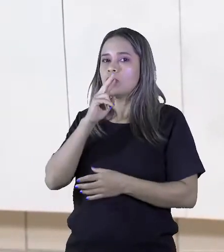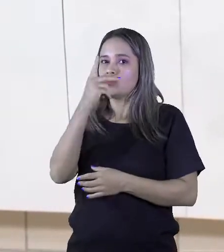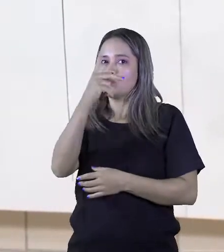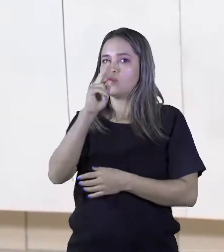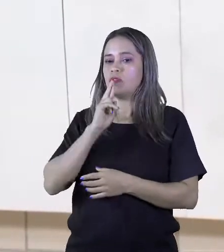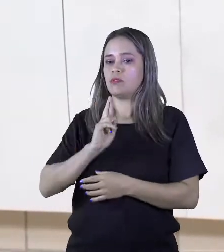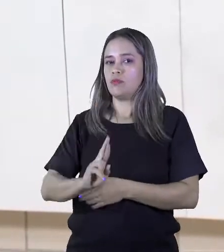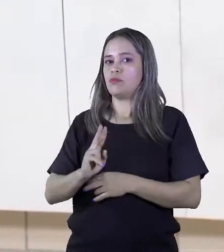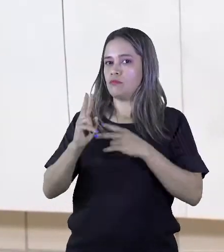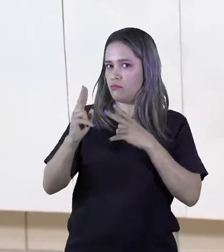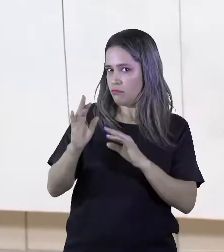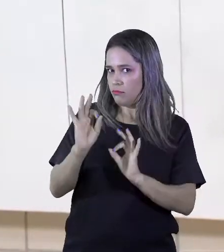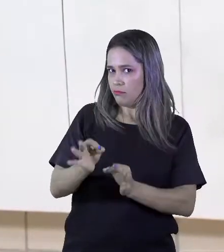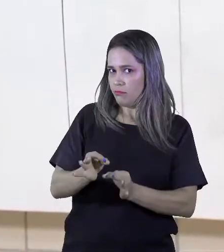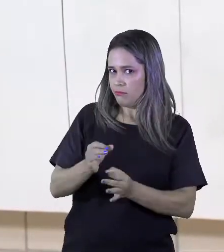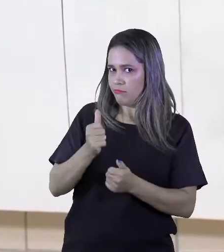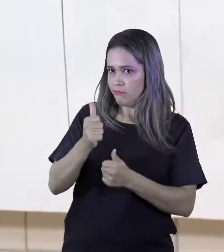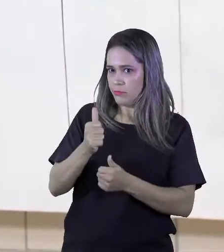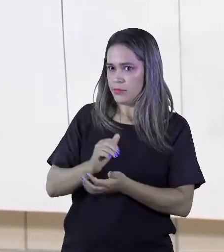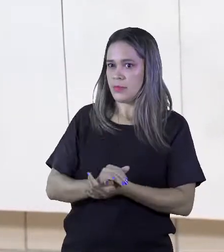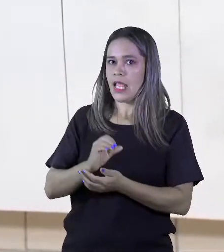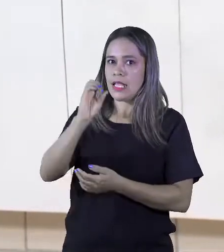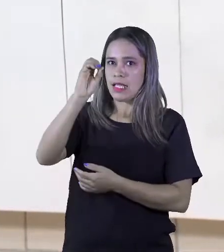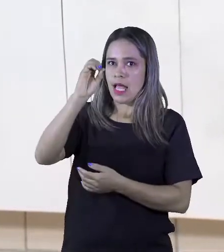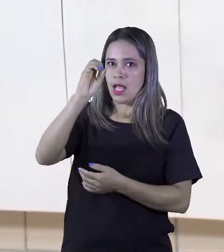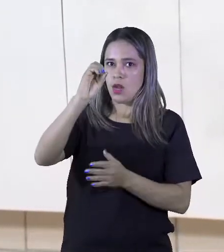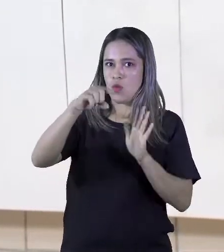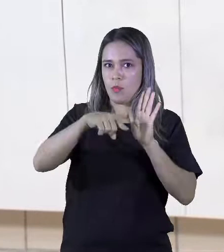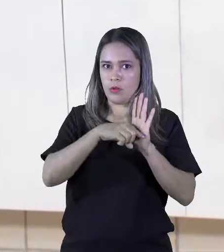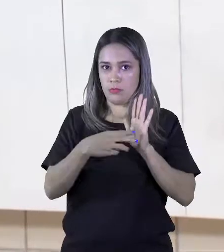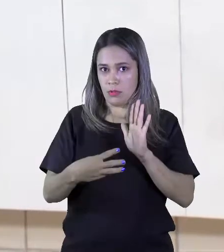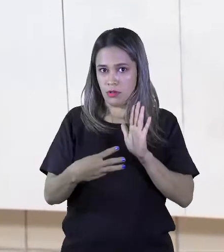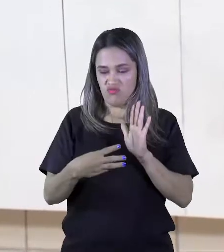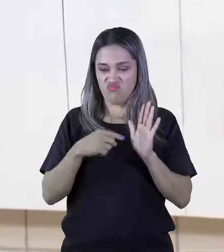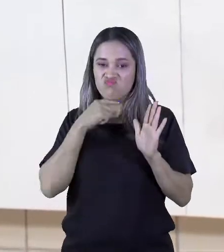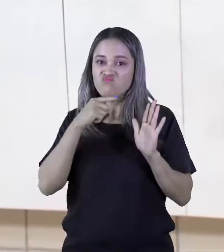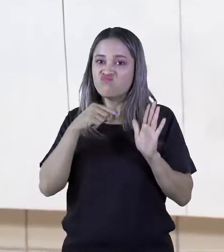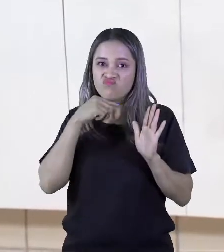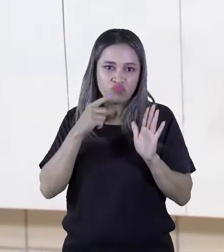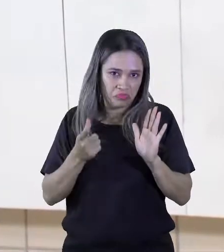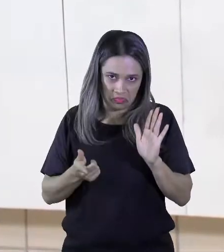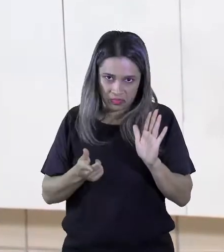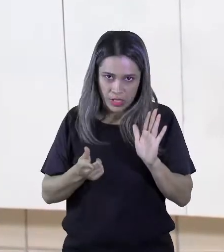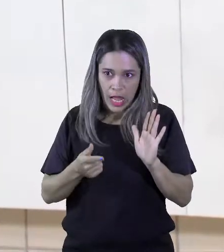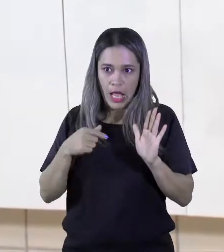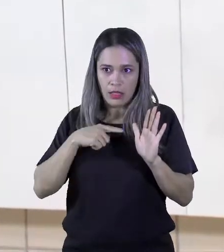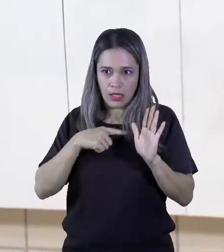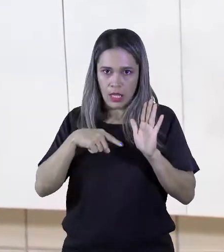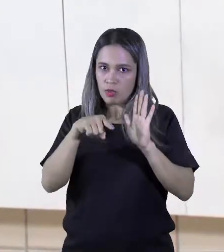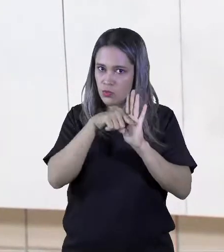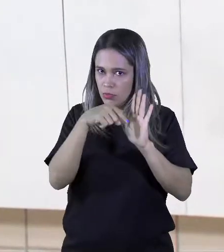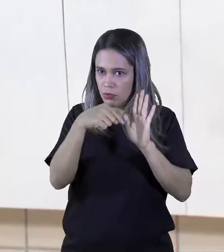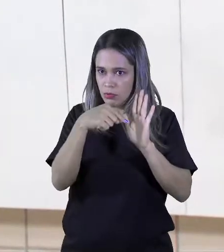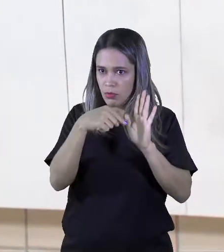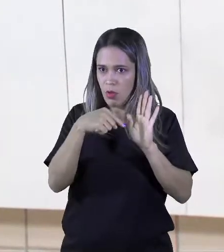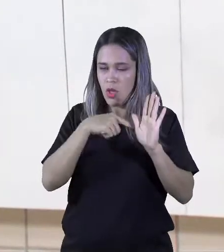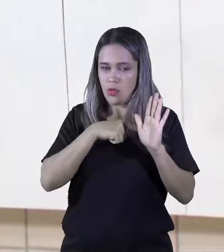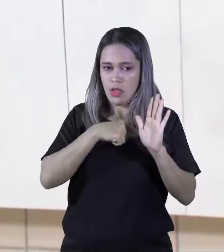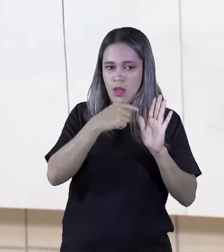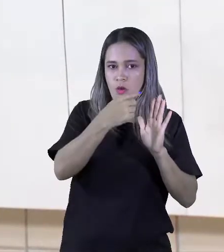correto. 0 menos 3, não consigo fazer. Eu tinha essa subtração lá, eu tinha